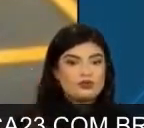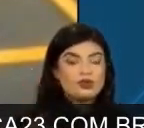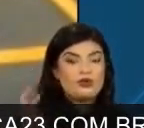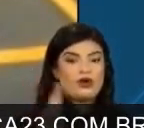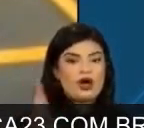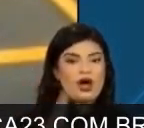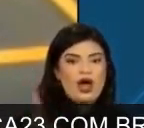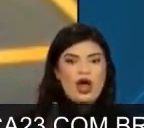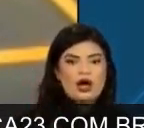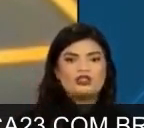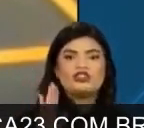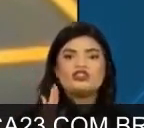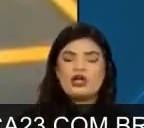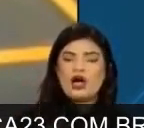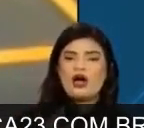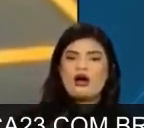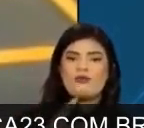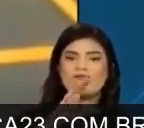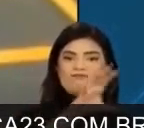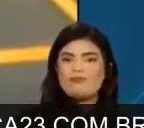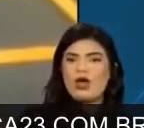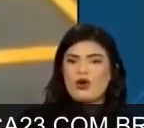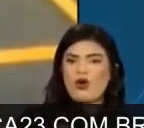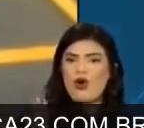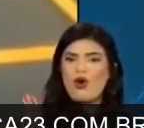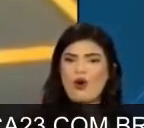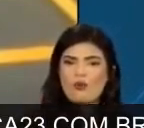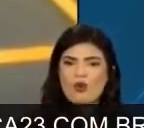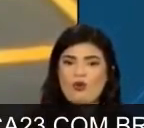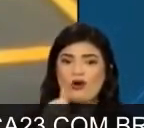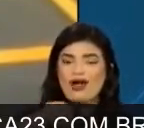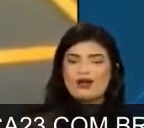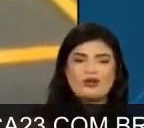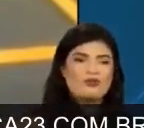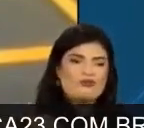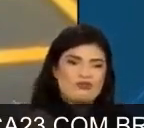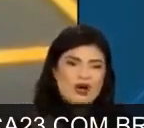foram retirados da conta dele e o cartão bancário foi levado no dia do crime.